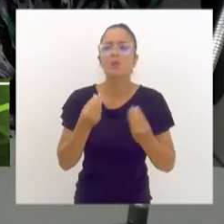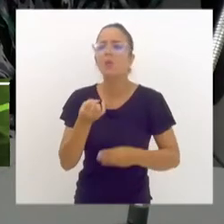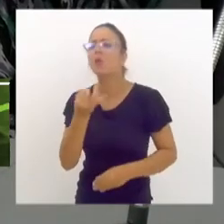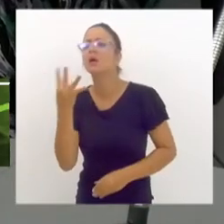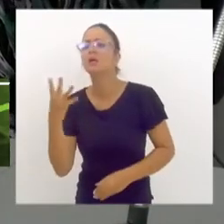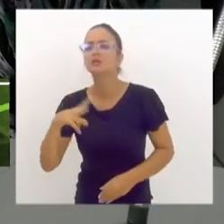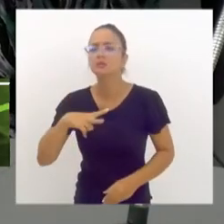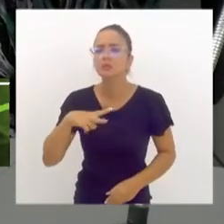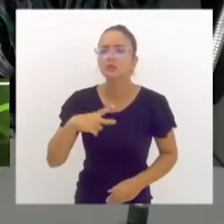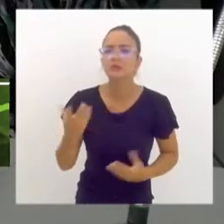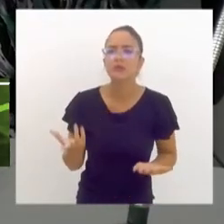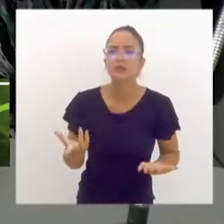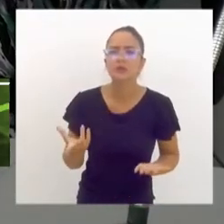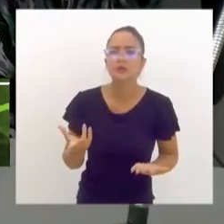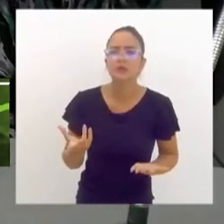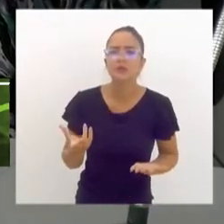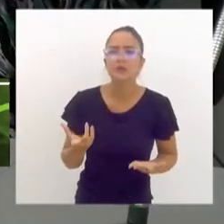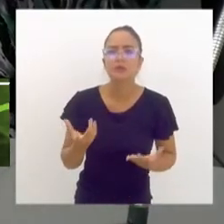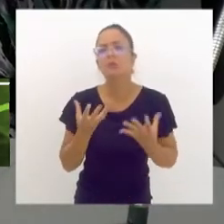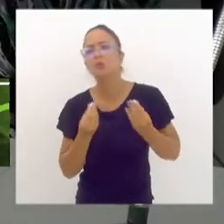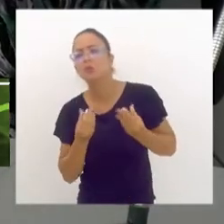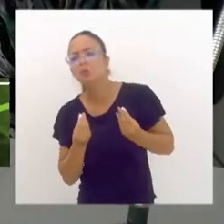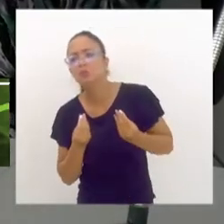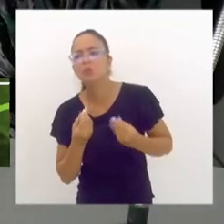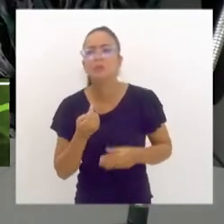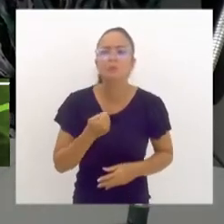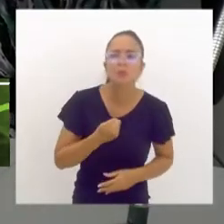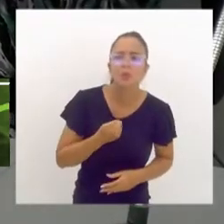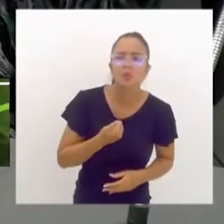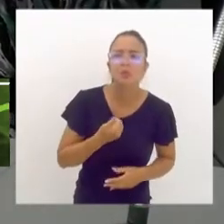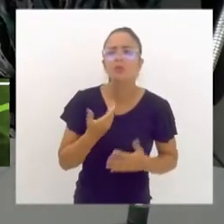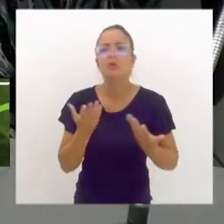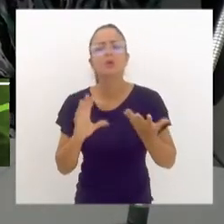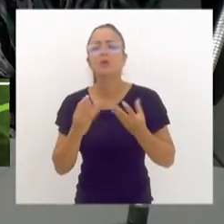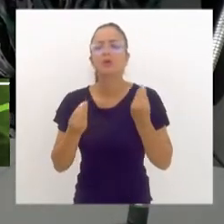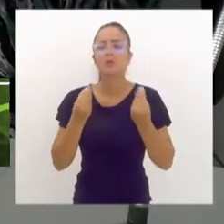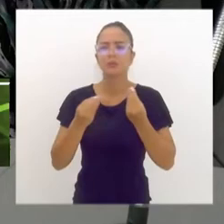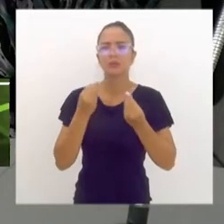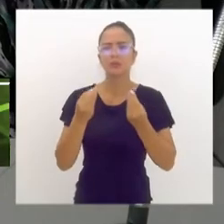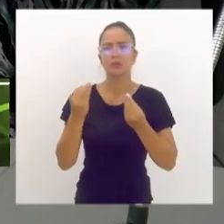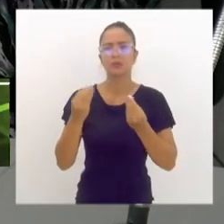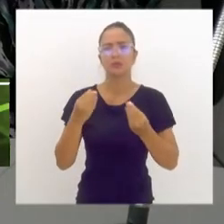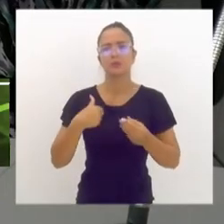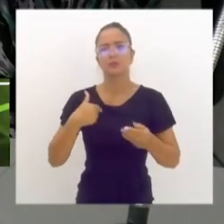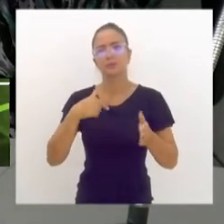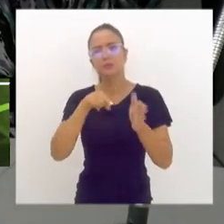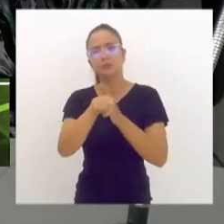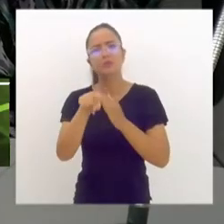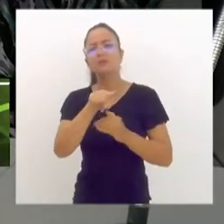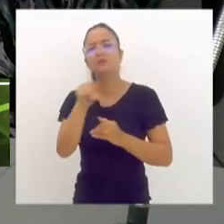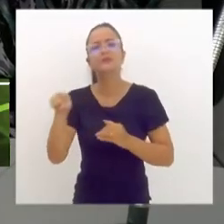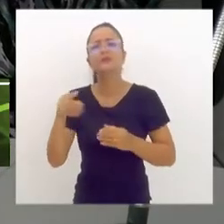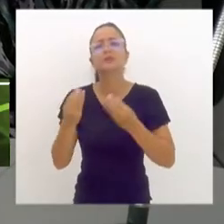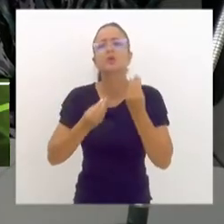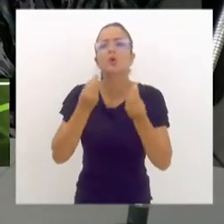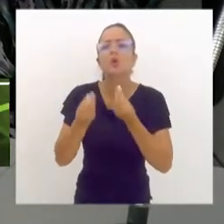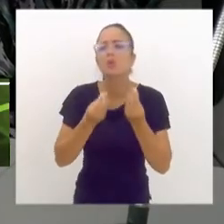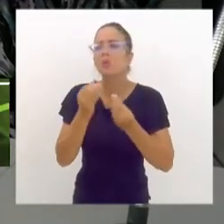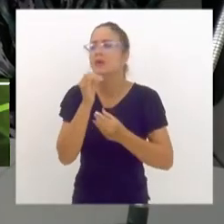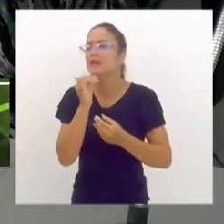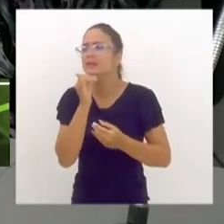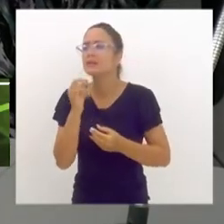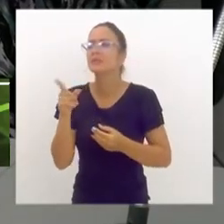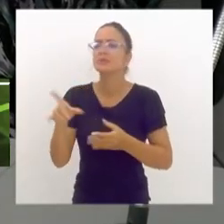é realmente bastante, aparentemente, pequeno para conseguir. E aí eu queria saber como vocês conseguem fazer a autorização